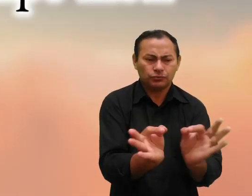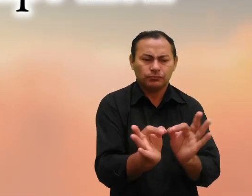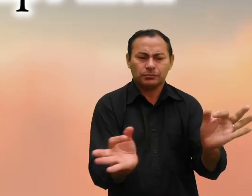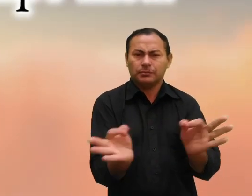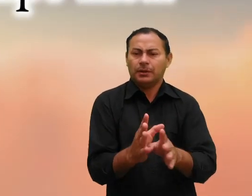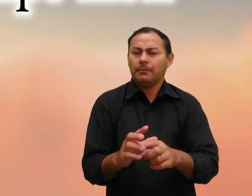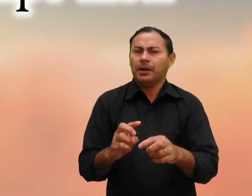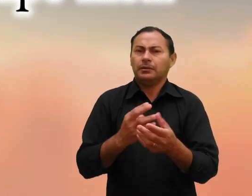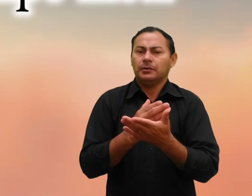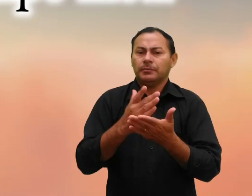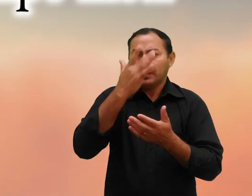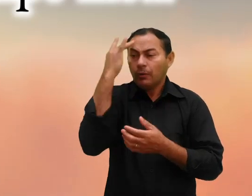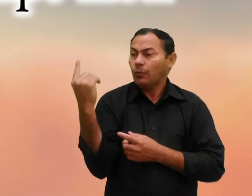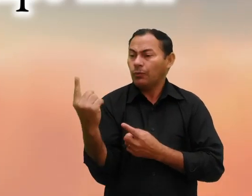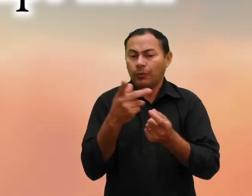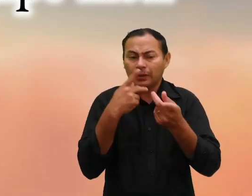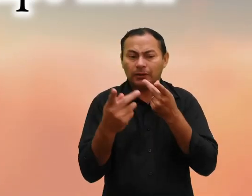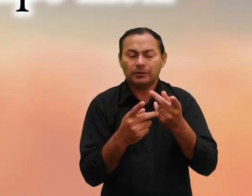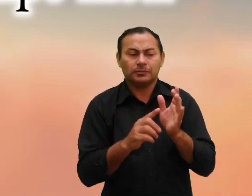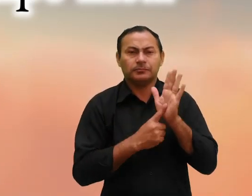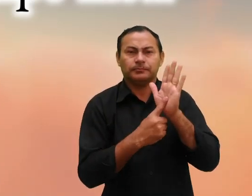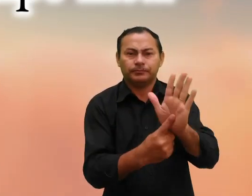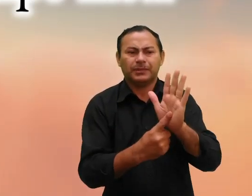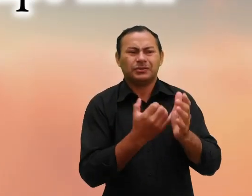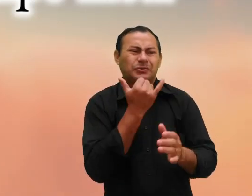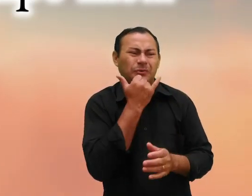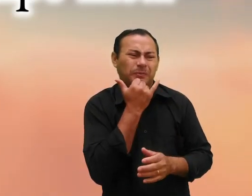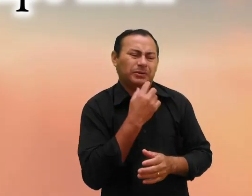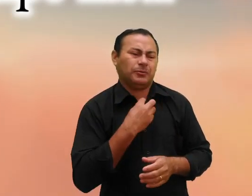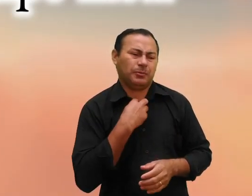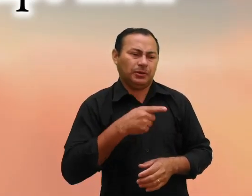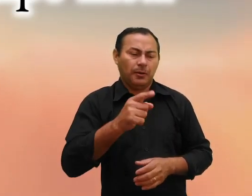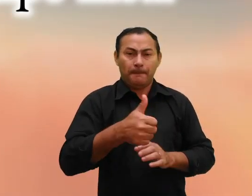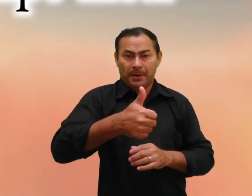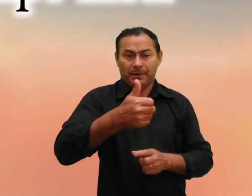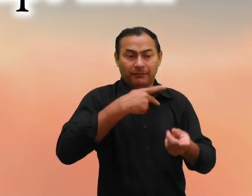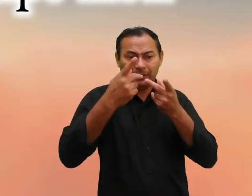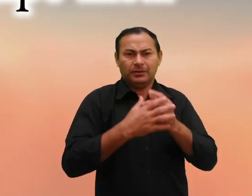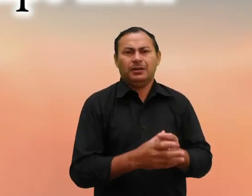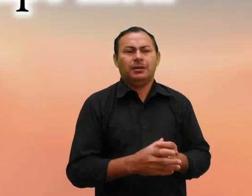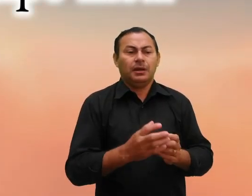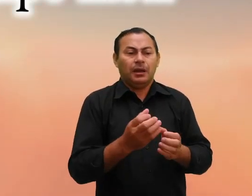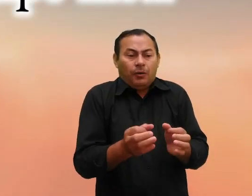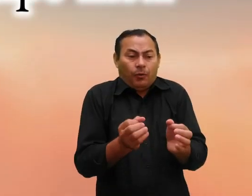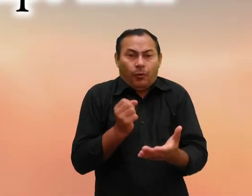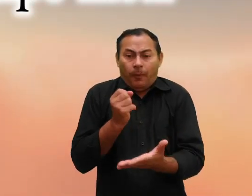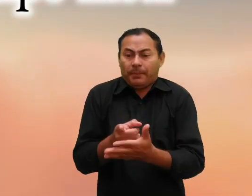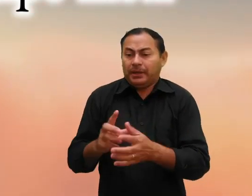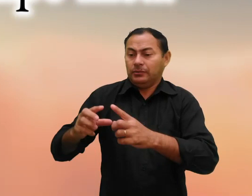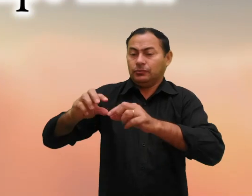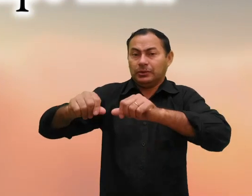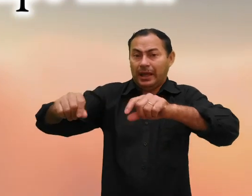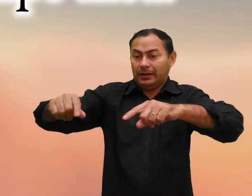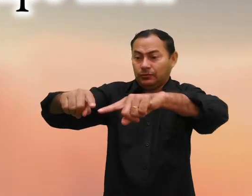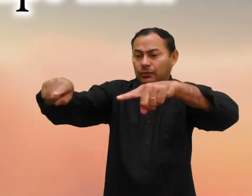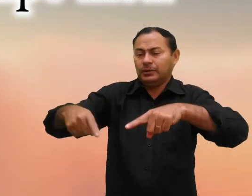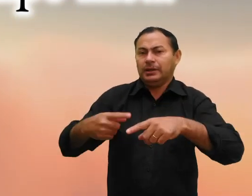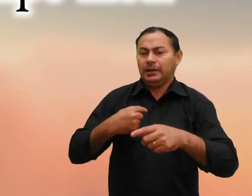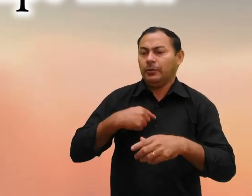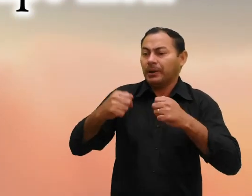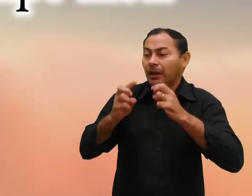pronto. Mas eles começaram, um por um, a apresentar desculpas. O primeiro disse: acabei de comprar uma propriedade